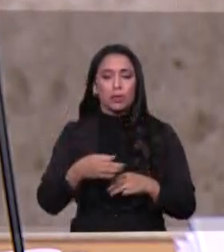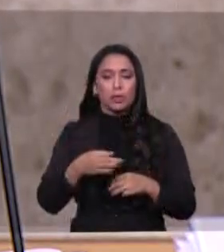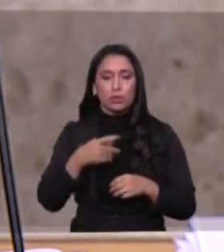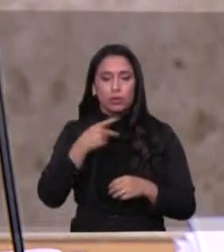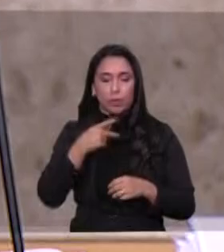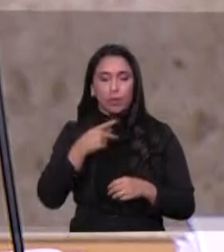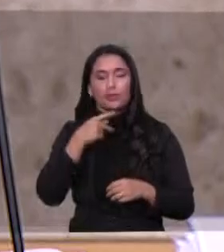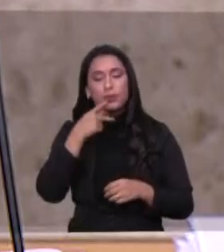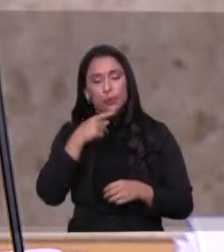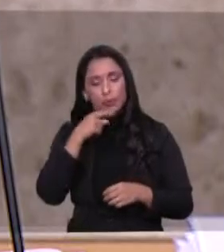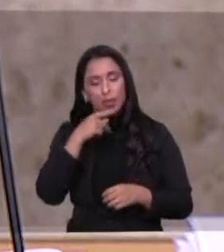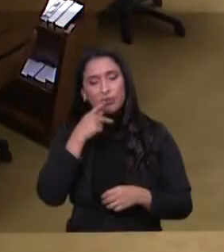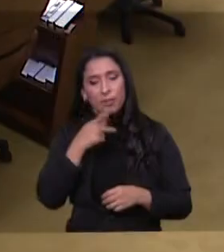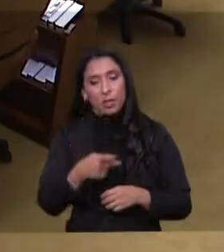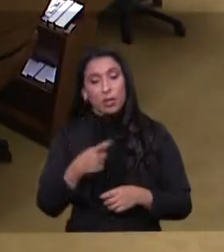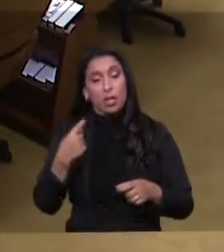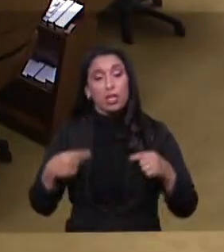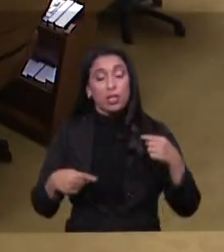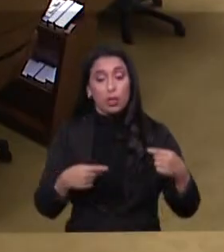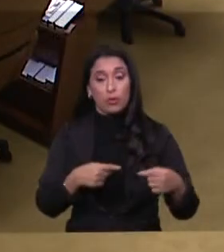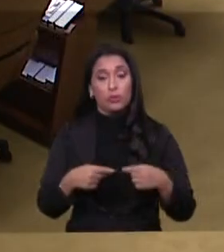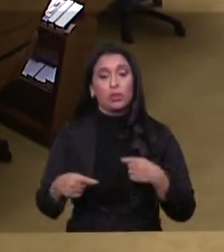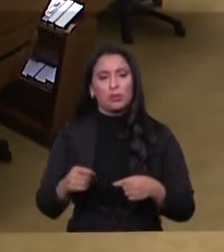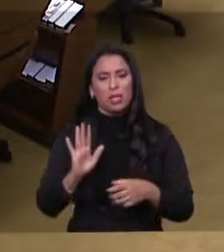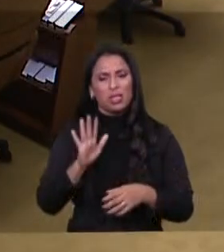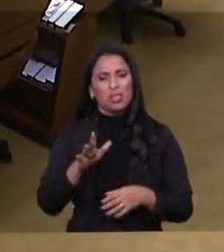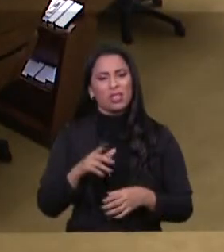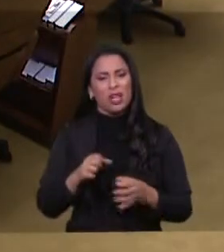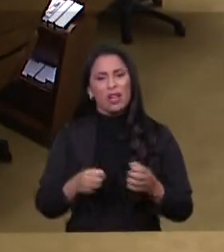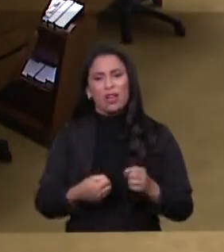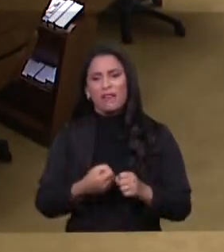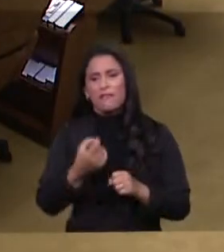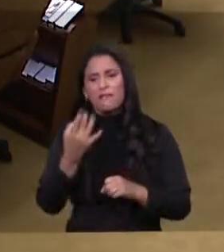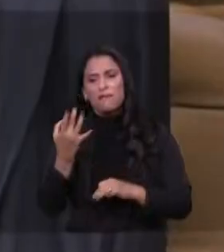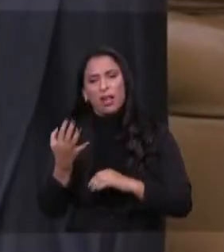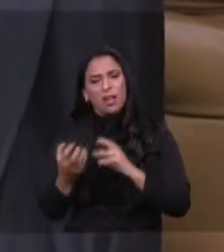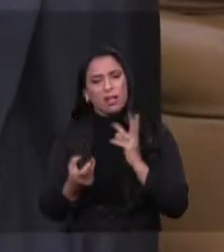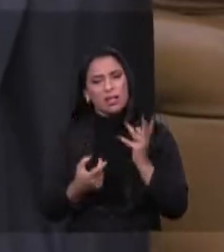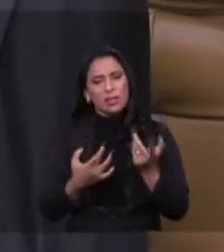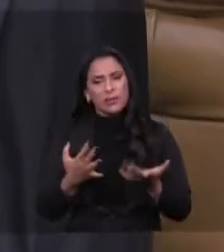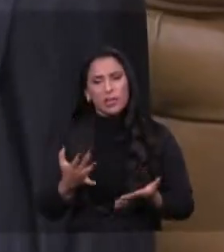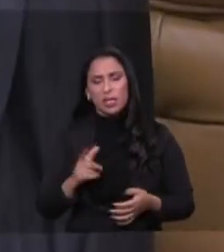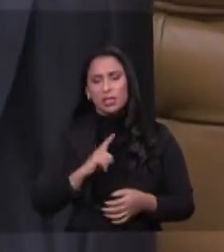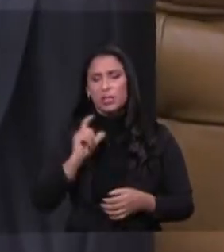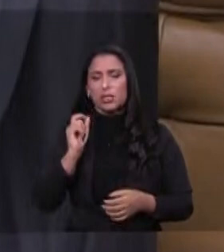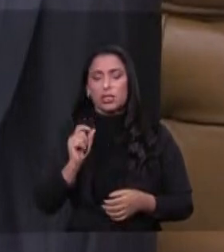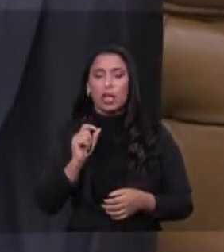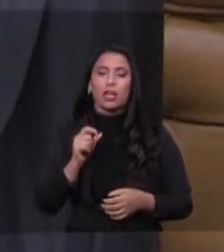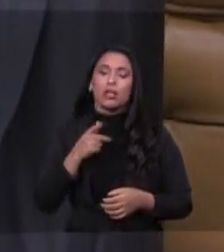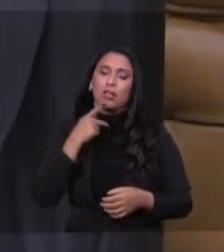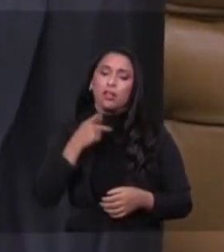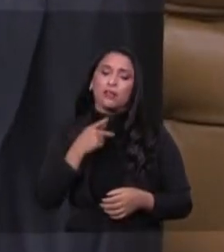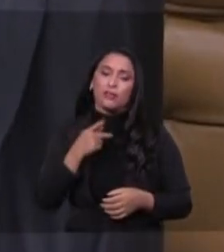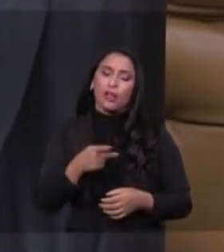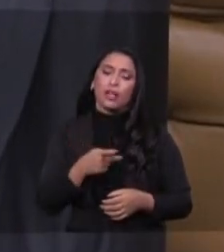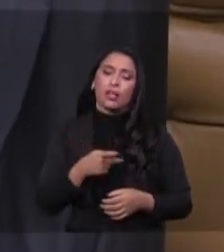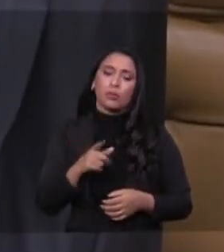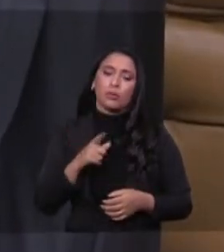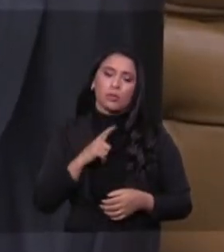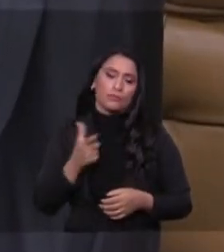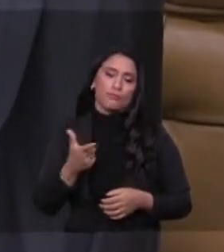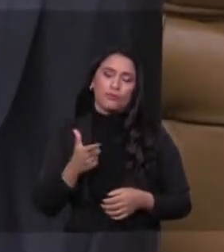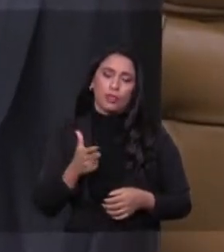porque... esse é um debate que já tivemos várias vezes e que é um problema, acho que, quiçá, já não teremos